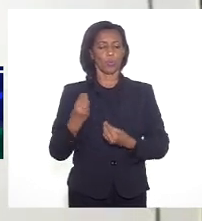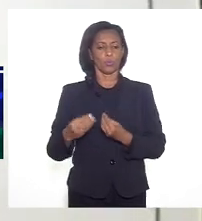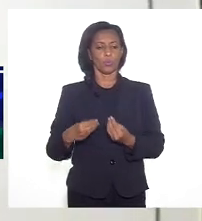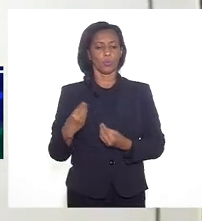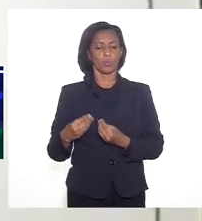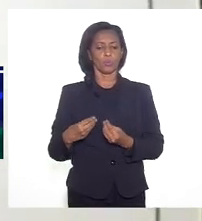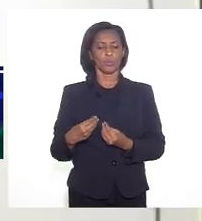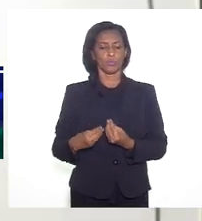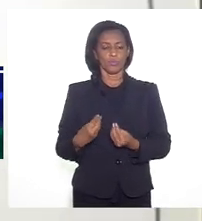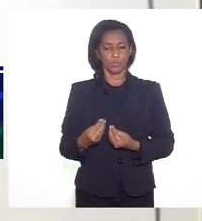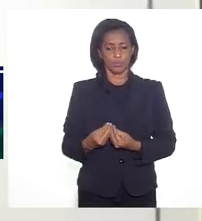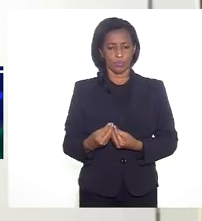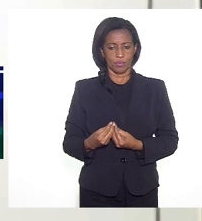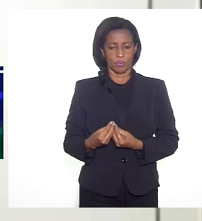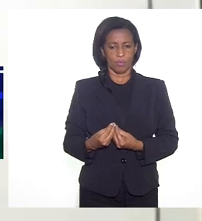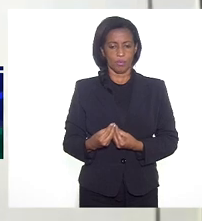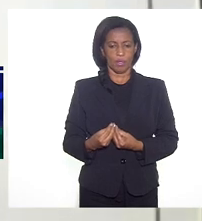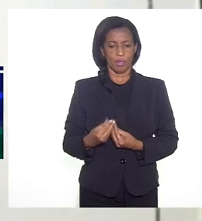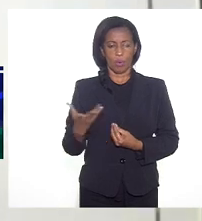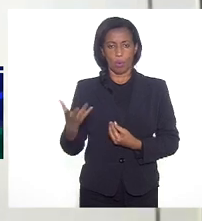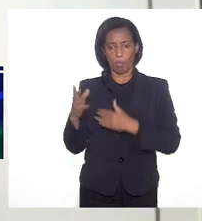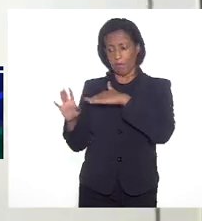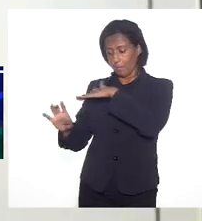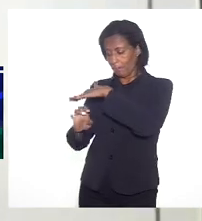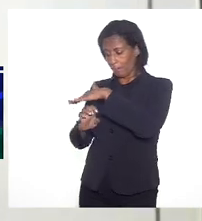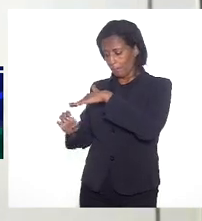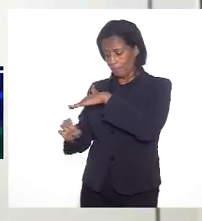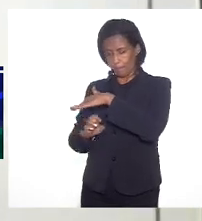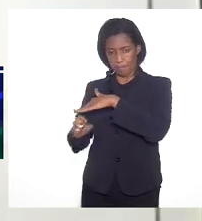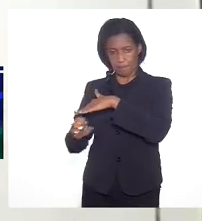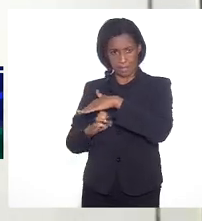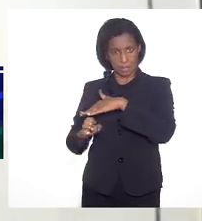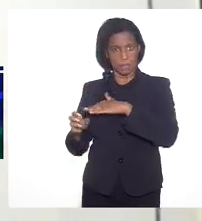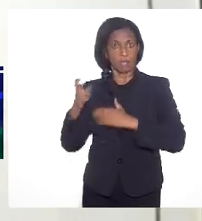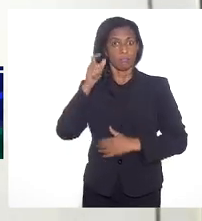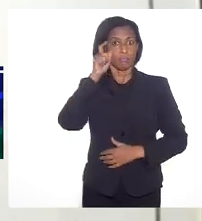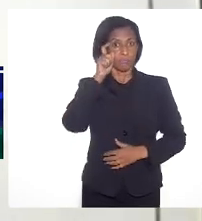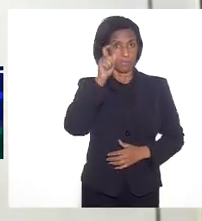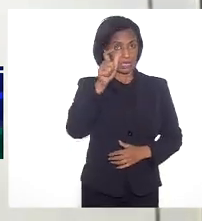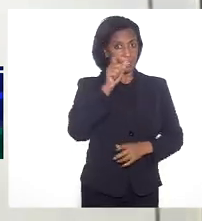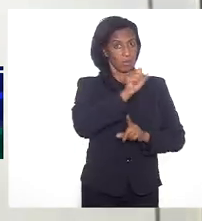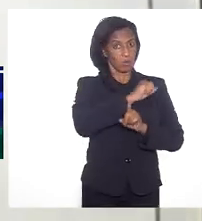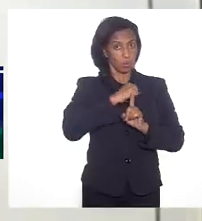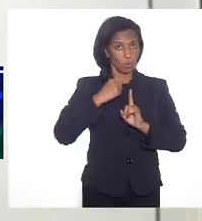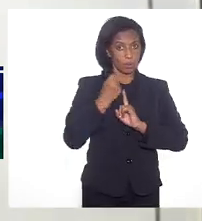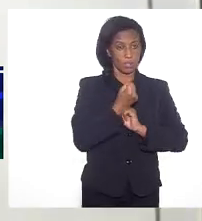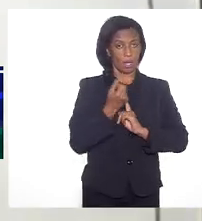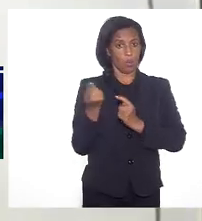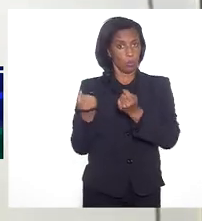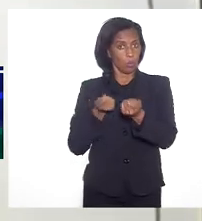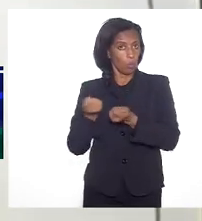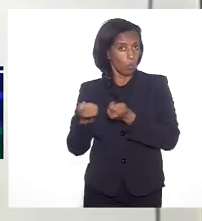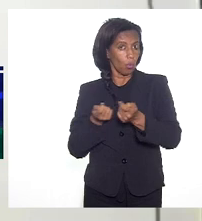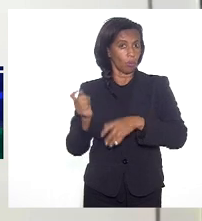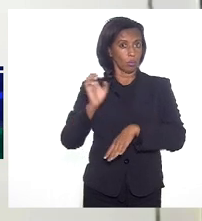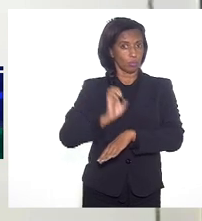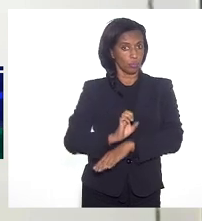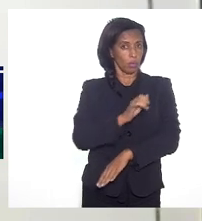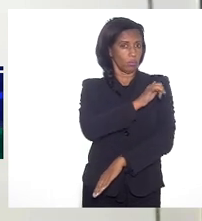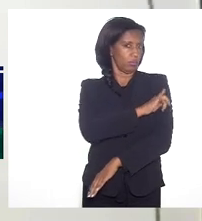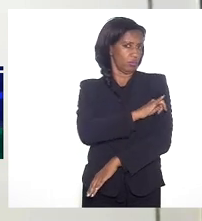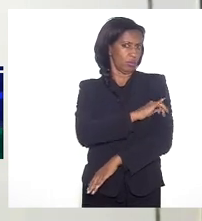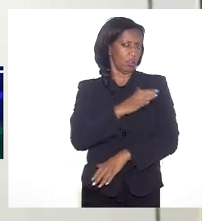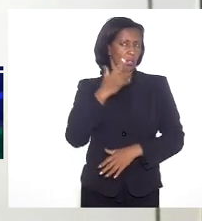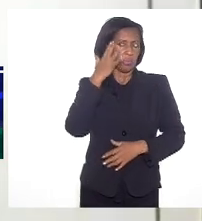uma empresa de relevante interesse social e econômico do estado do Rio de Janeiro então eu não sei